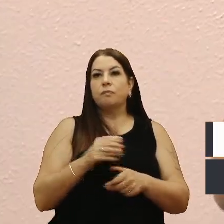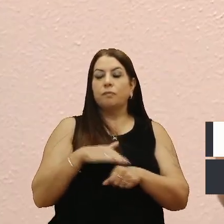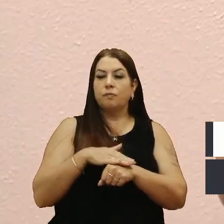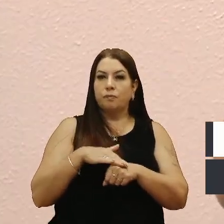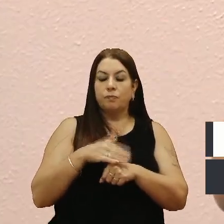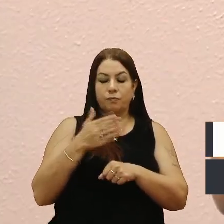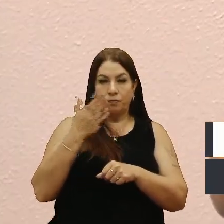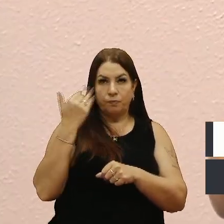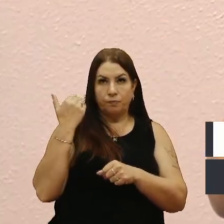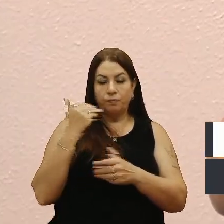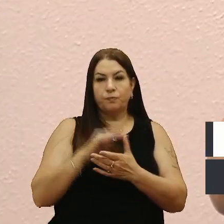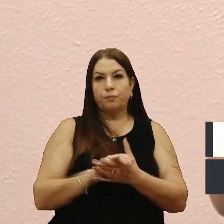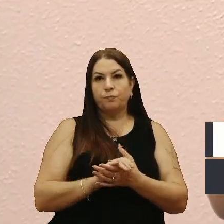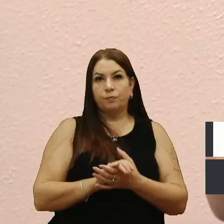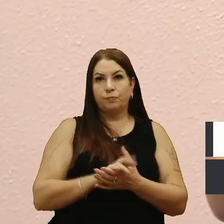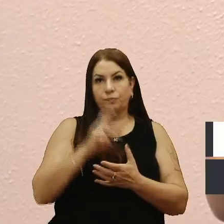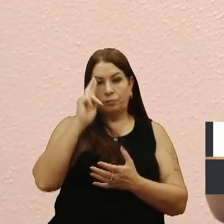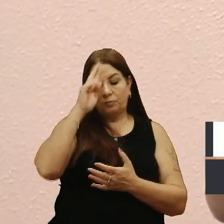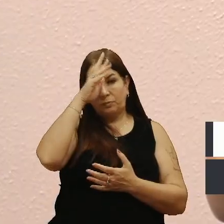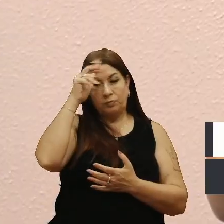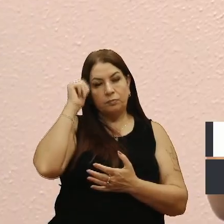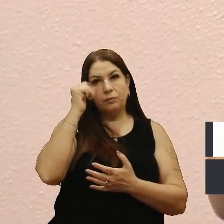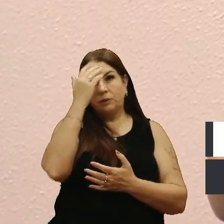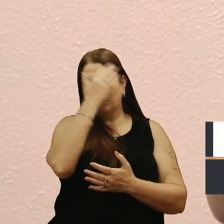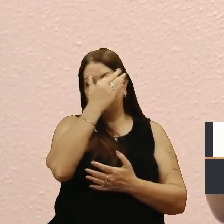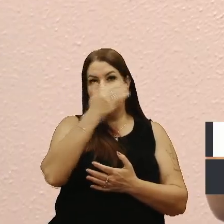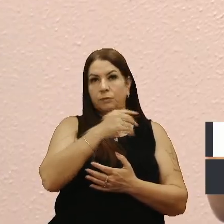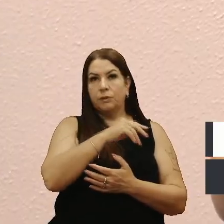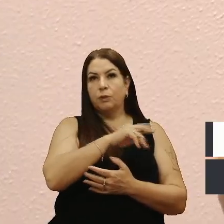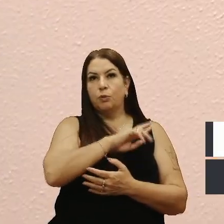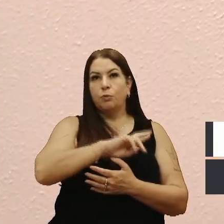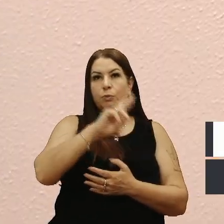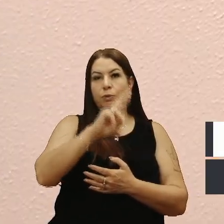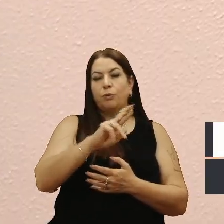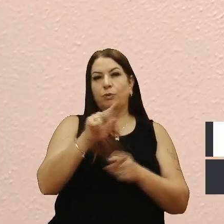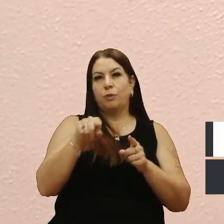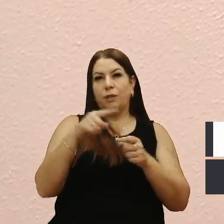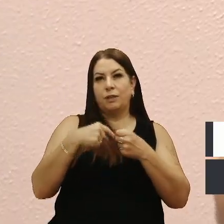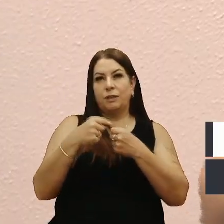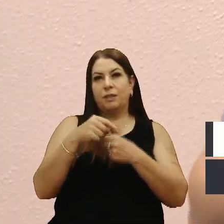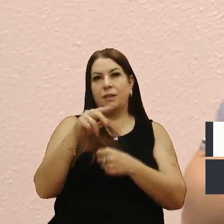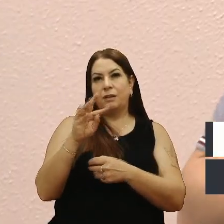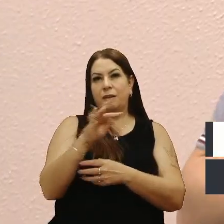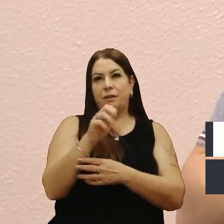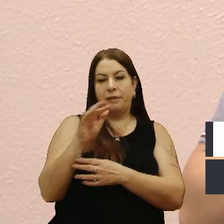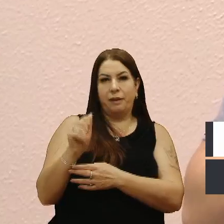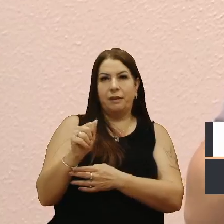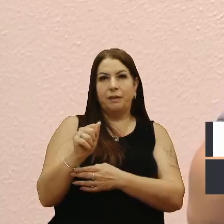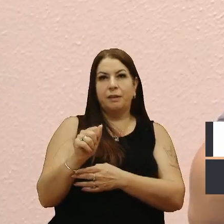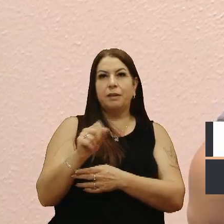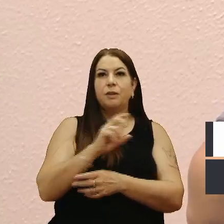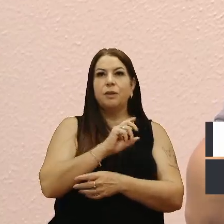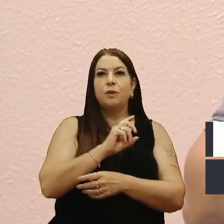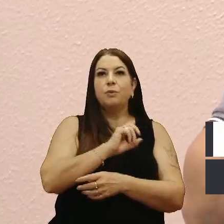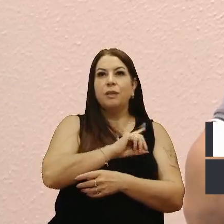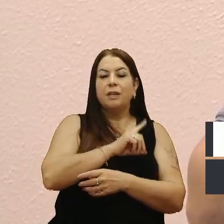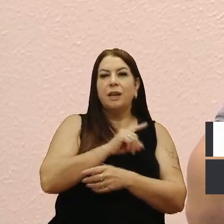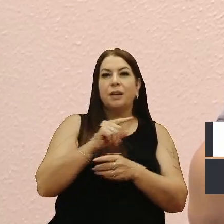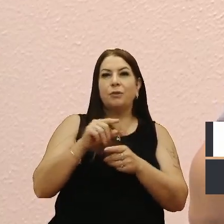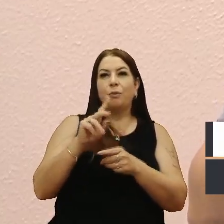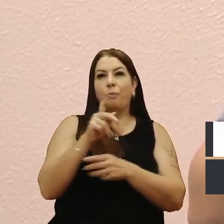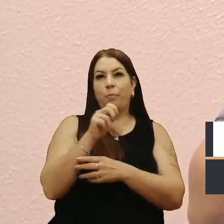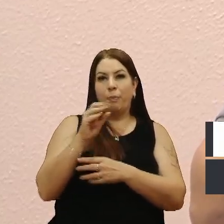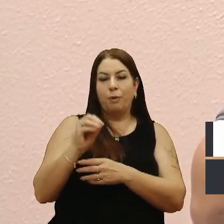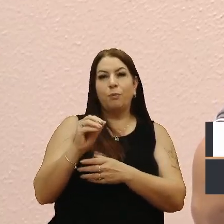à época com o prefeito Adiló e com o procurador Taque e com o delegado Paulo, que é o nosso secretário, e a gente quase triplicou